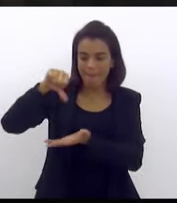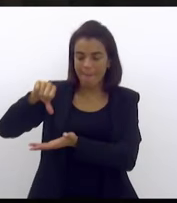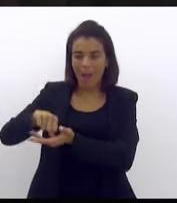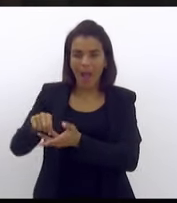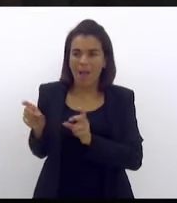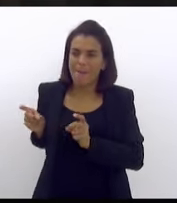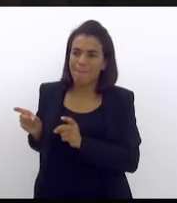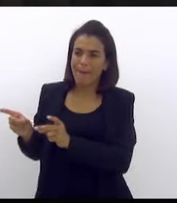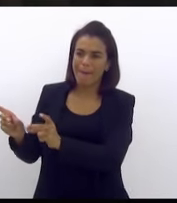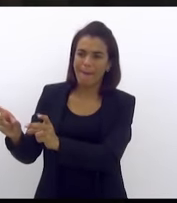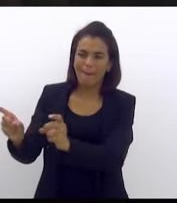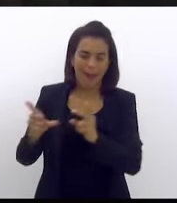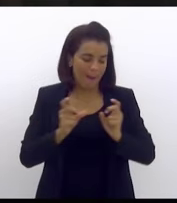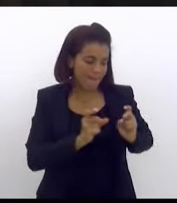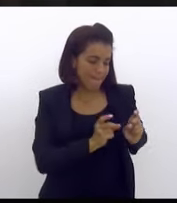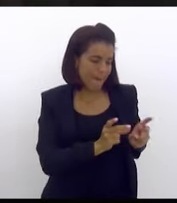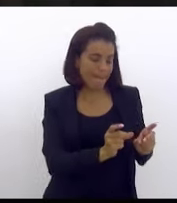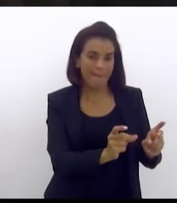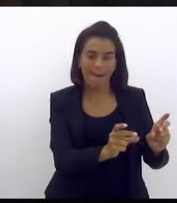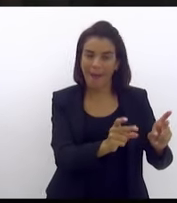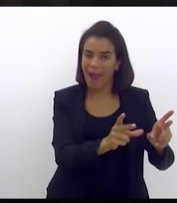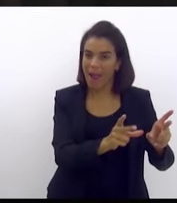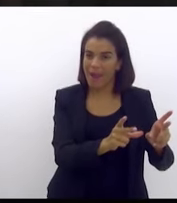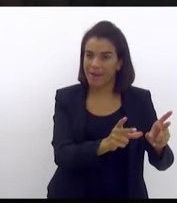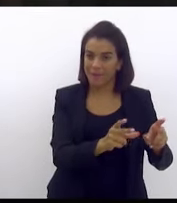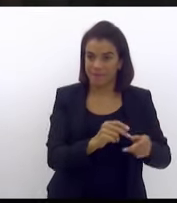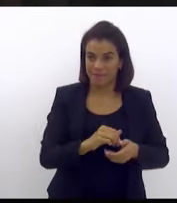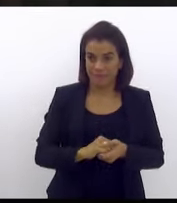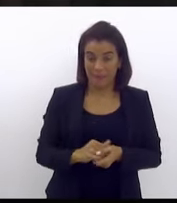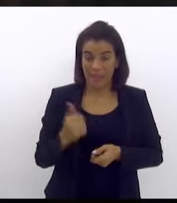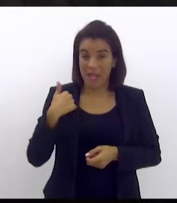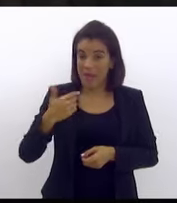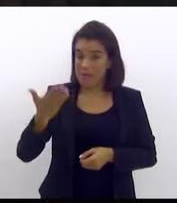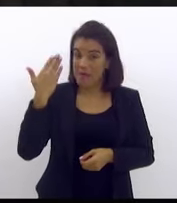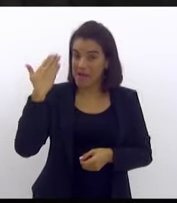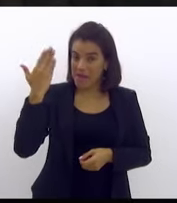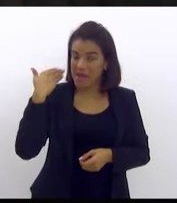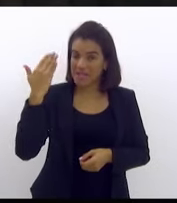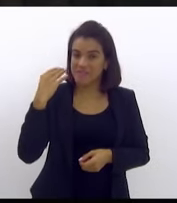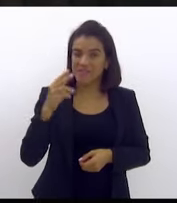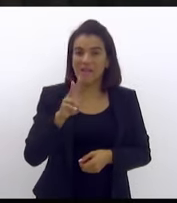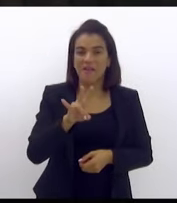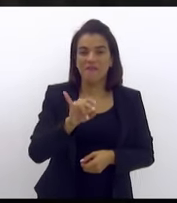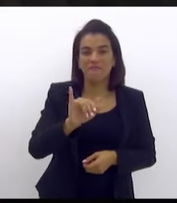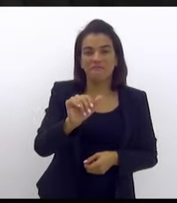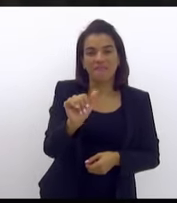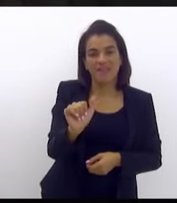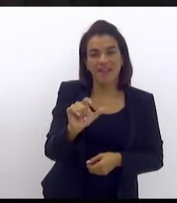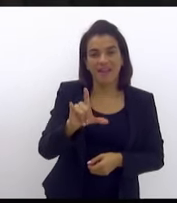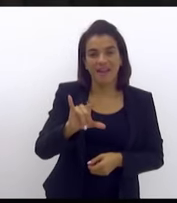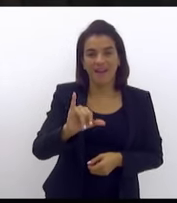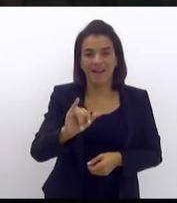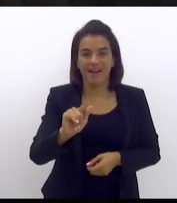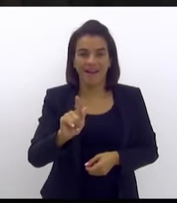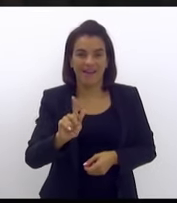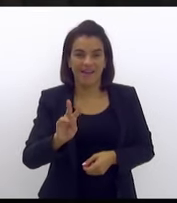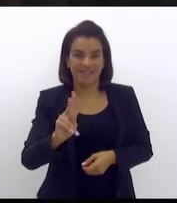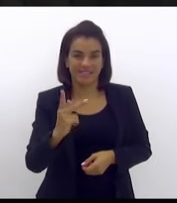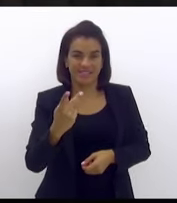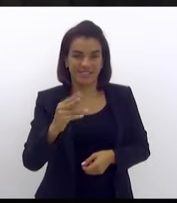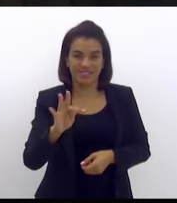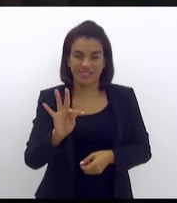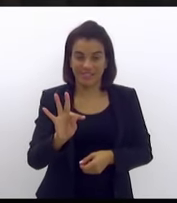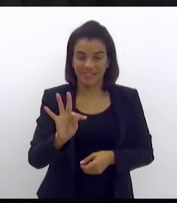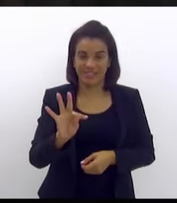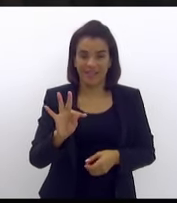temos. O sonho da Via Light, pelo menos quando eu sonhava, era ligar o centro de Nova Iguaçu